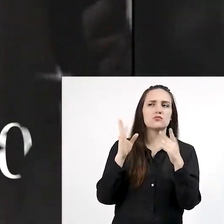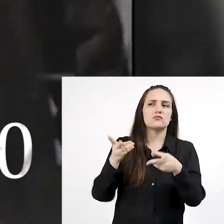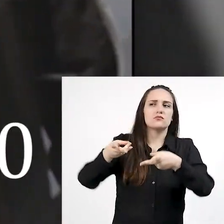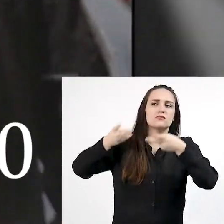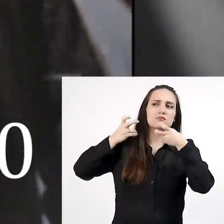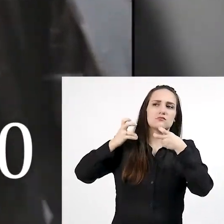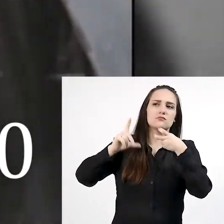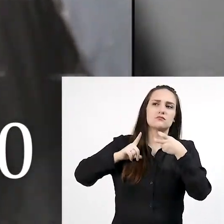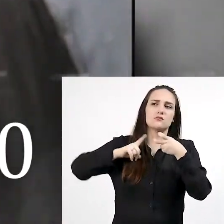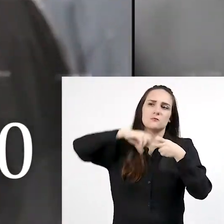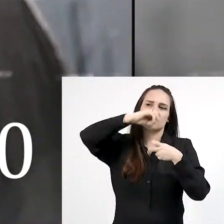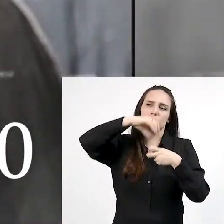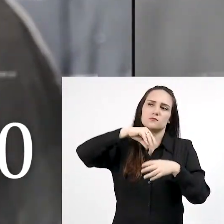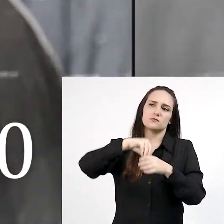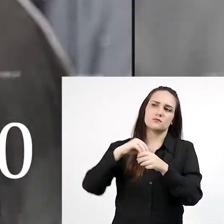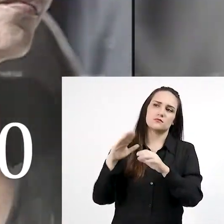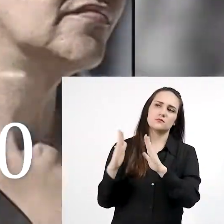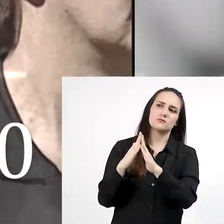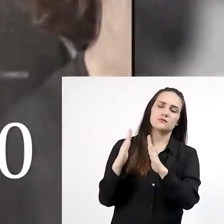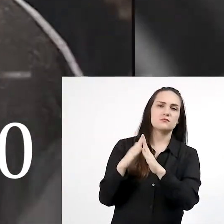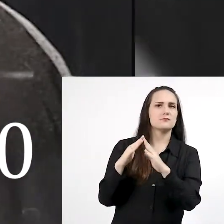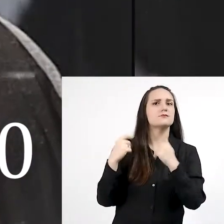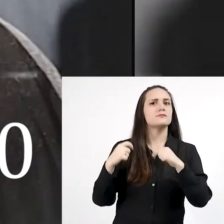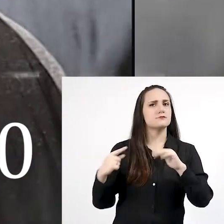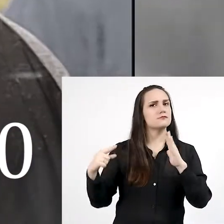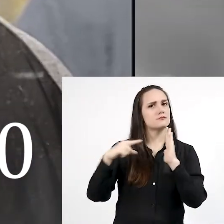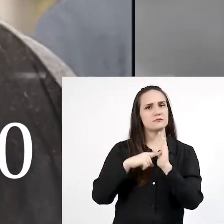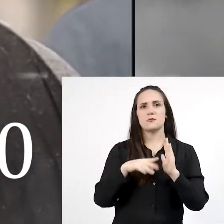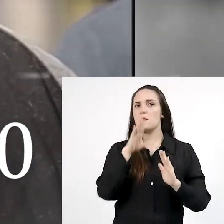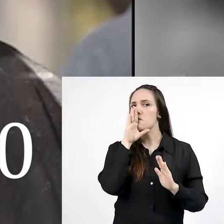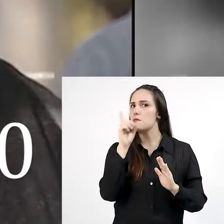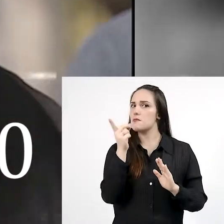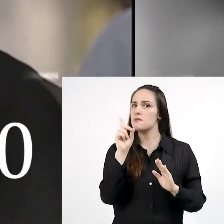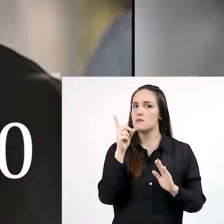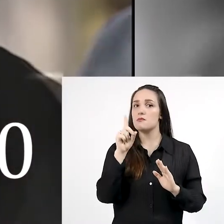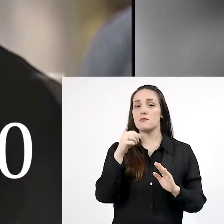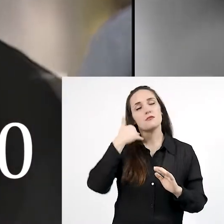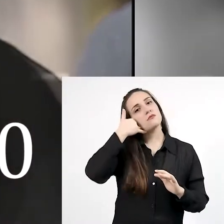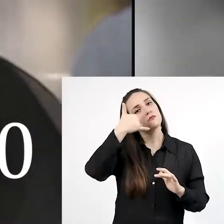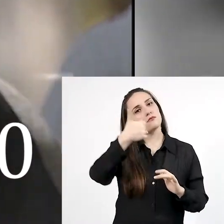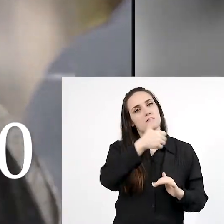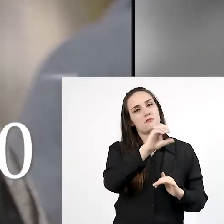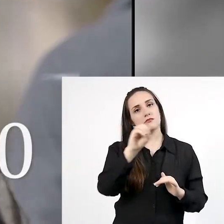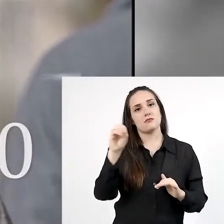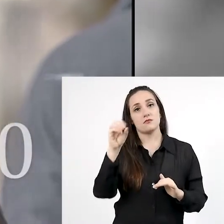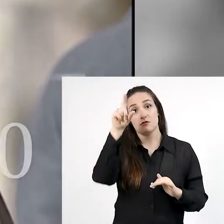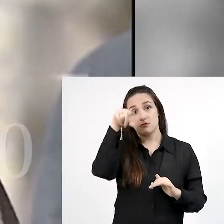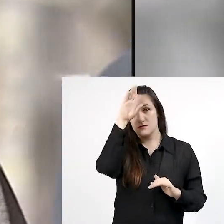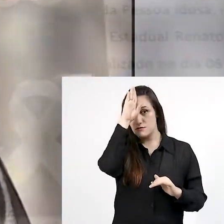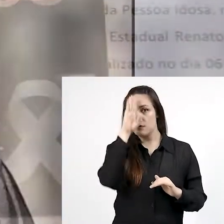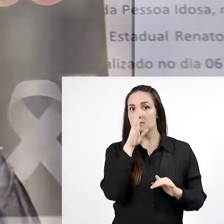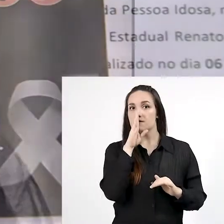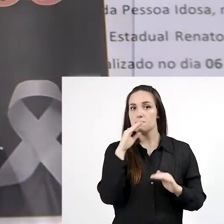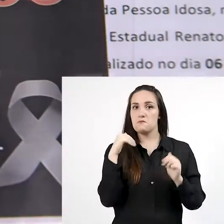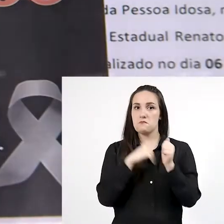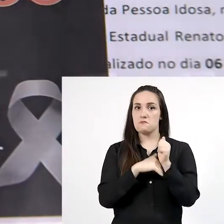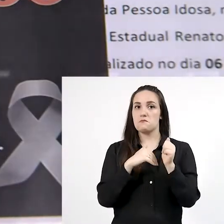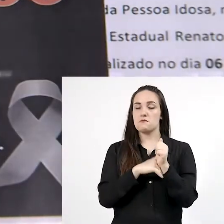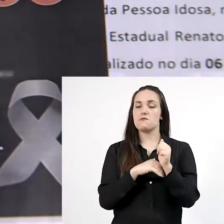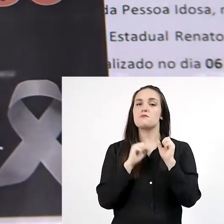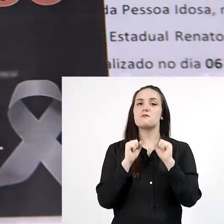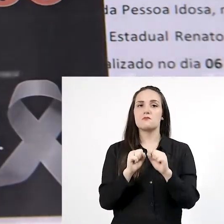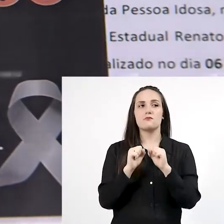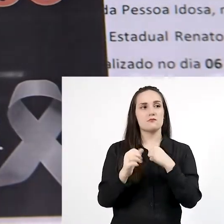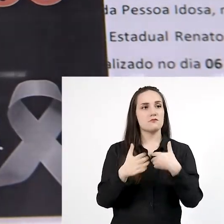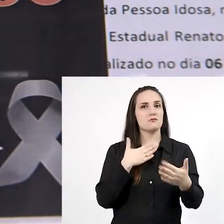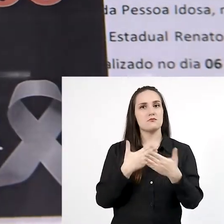de violência, não se omita, denuncie, Disque 100. A ligação é gratuita, anônima e pode ser feita